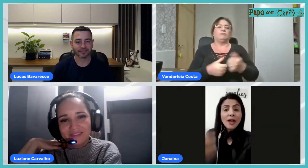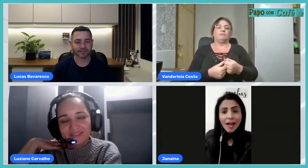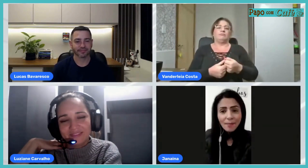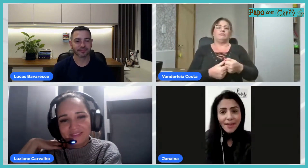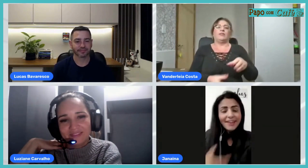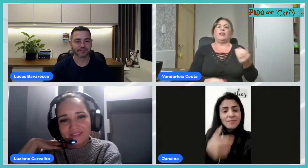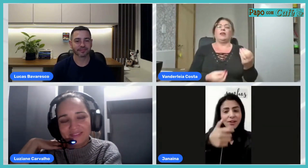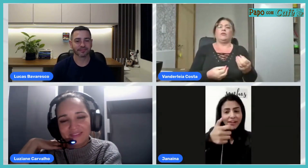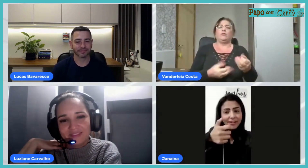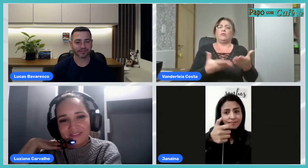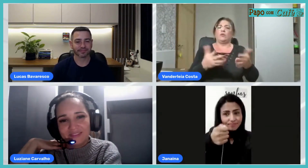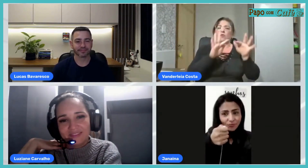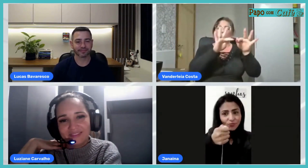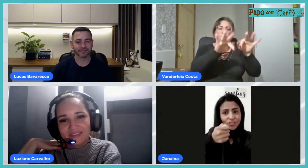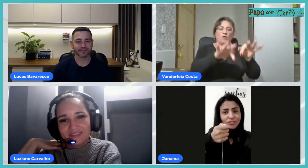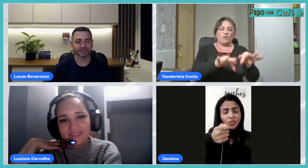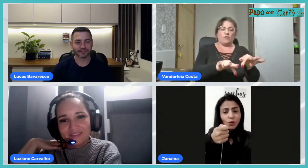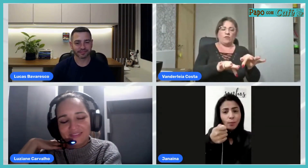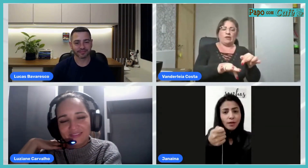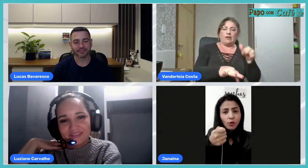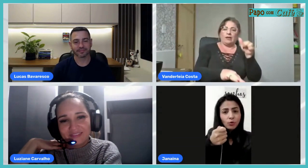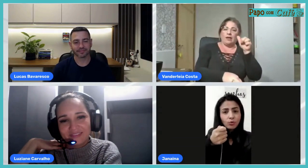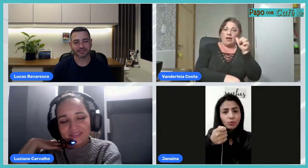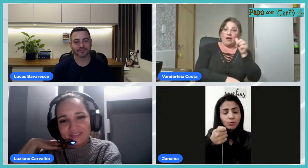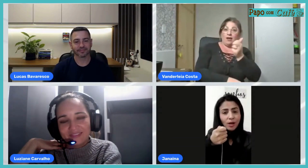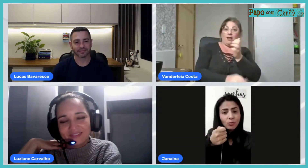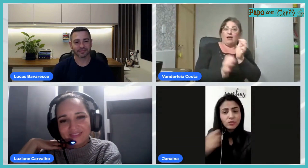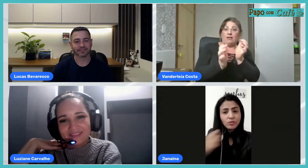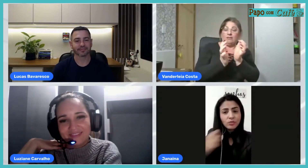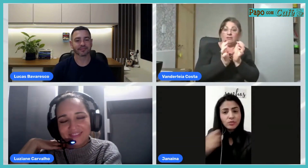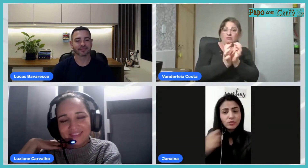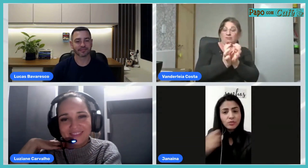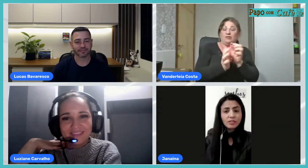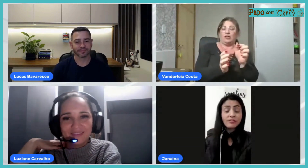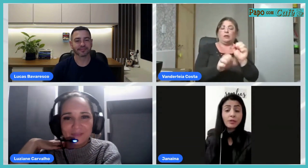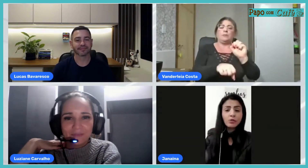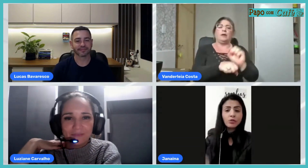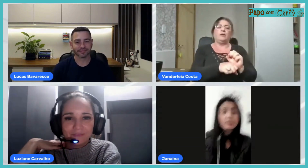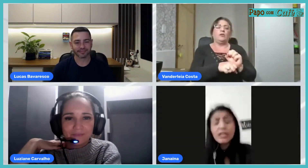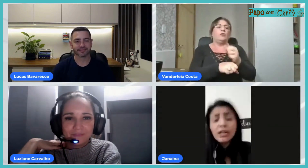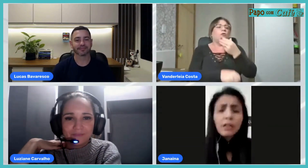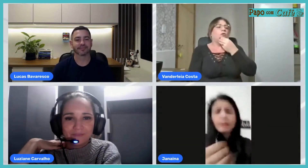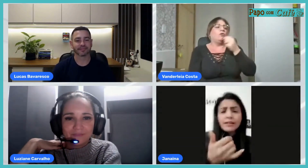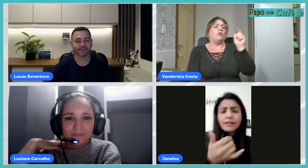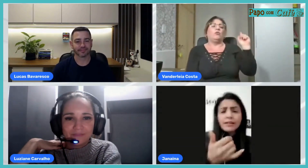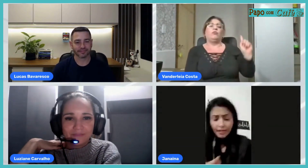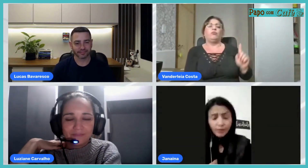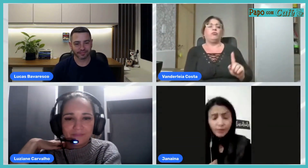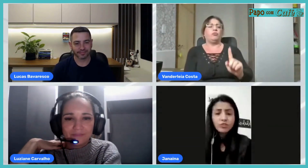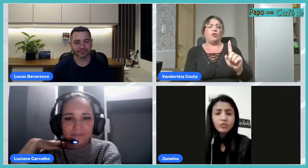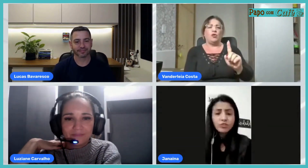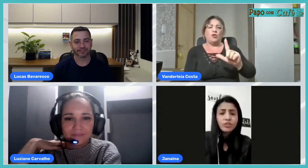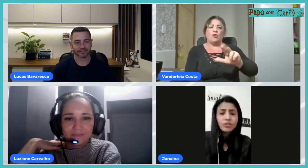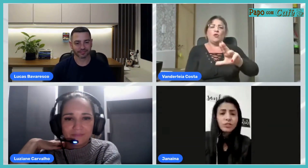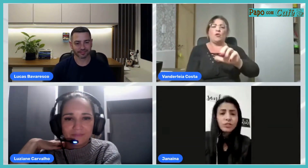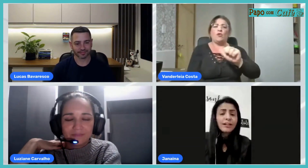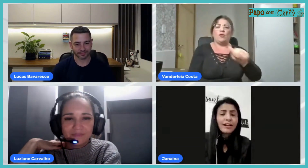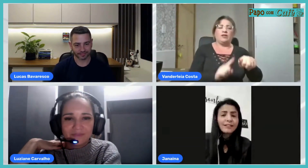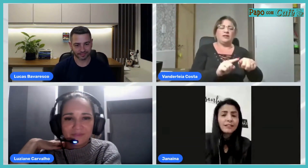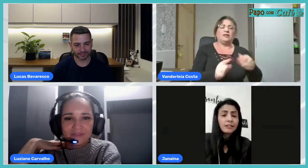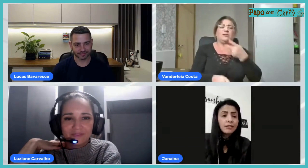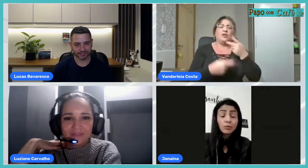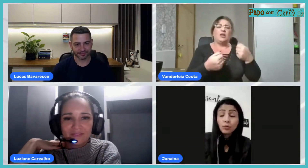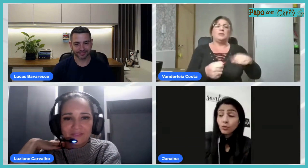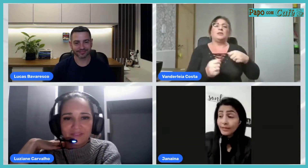aí, quando eu acabei, que a minha colega parou a música, veio o Lucas, assim, com o celular na mão. Eu quero te